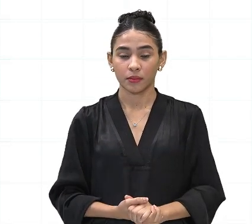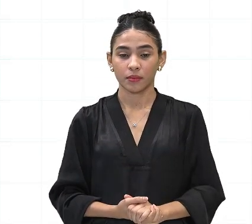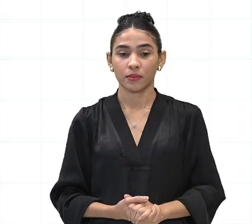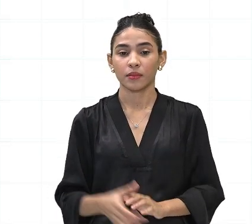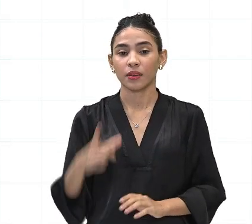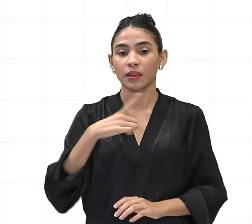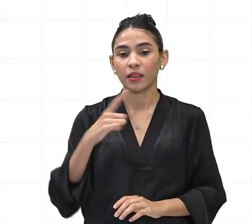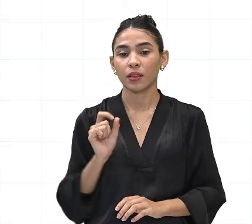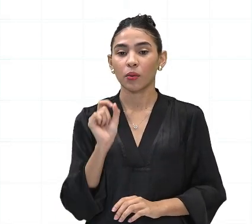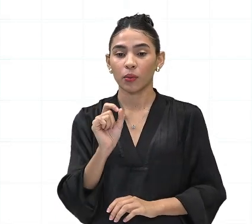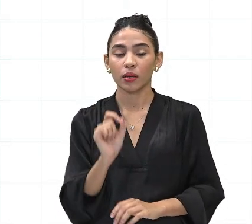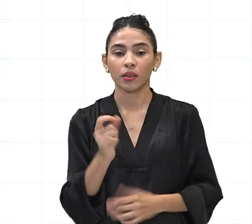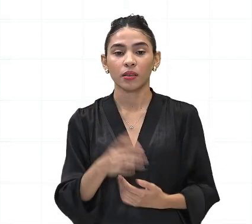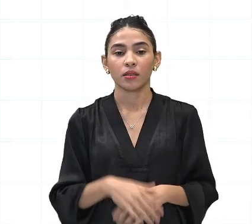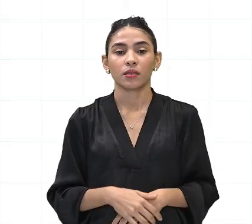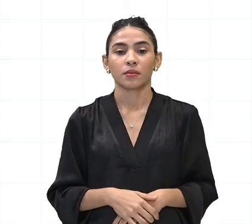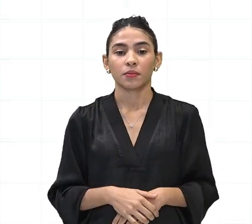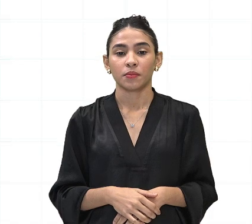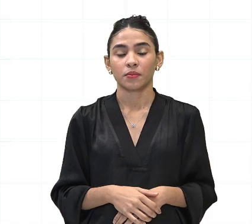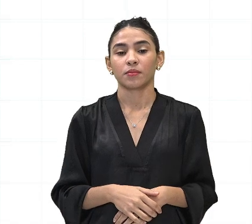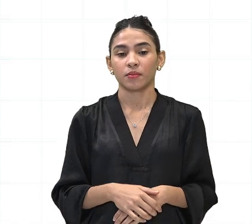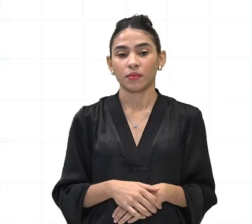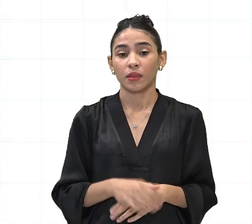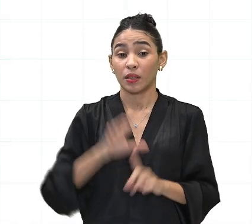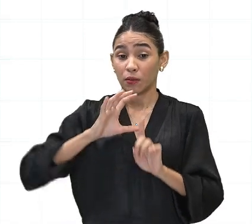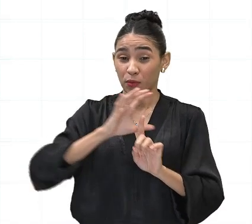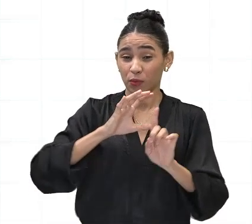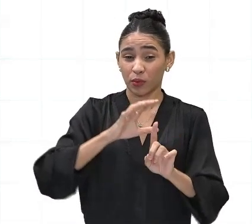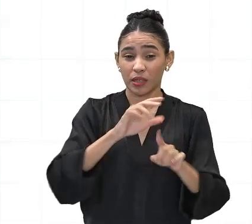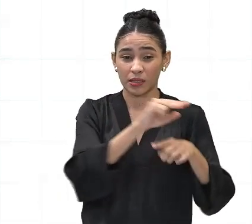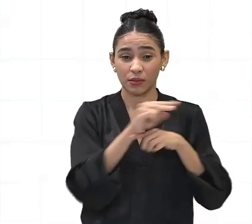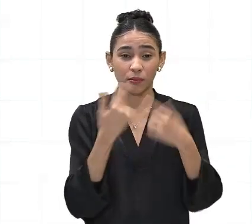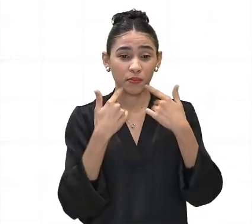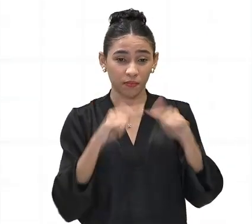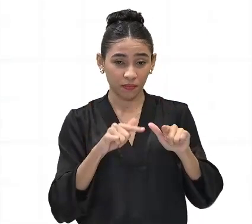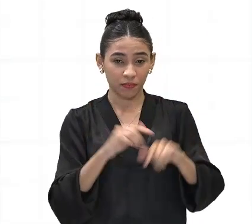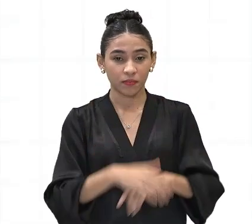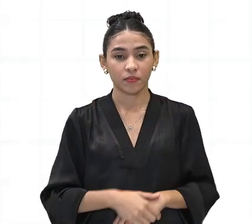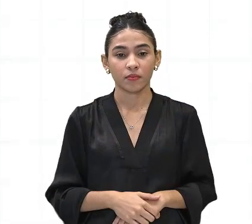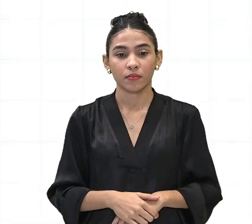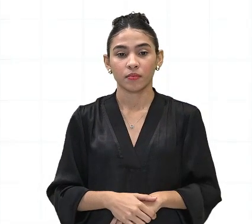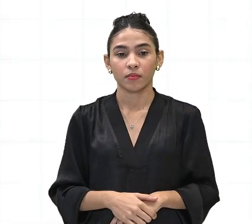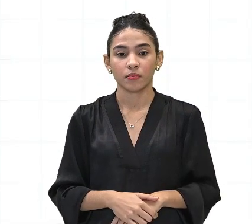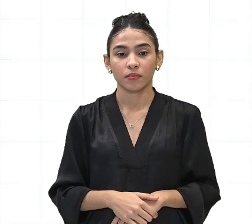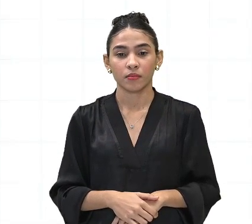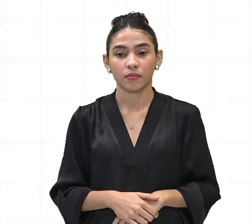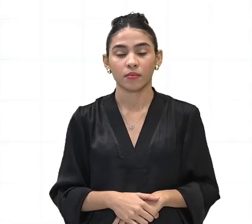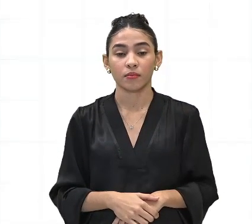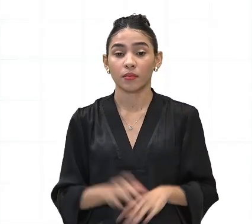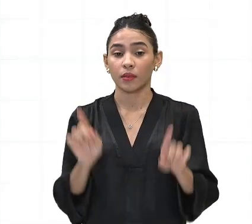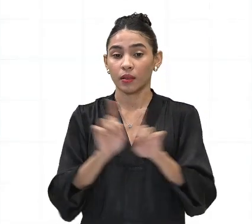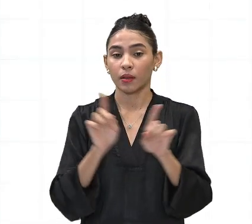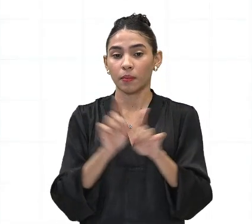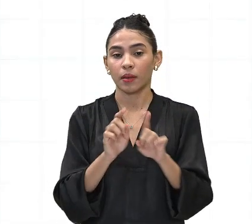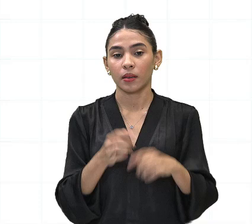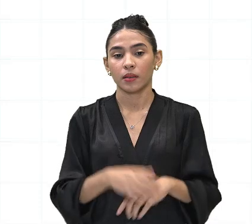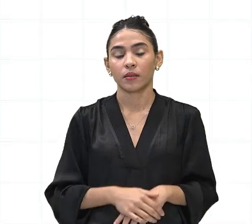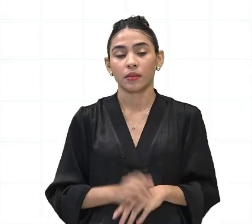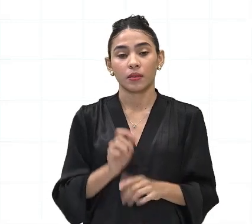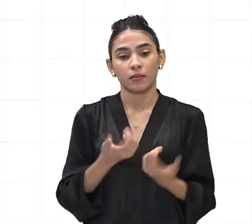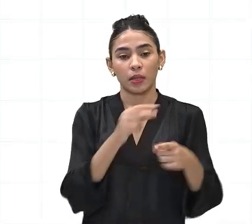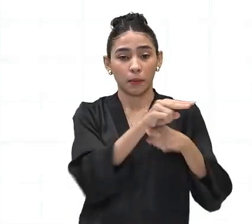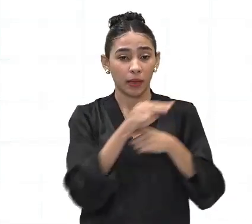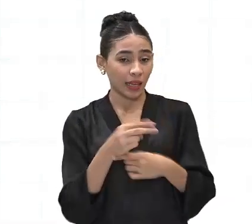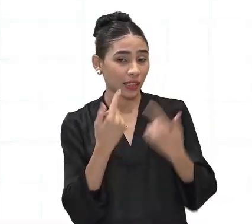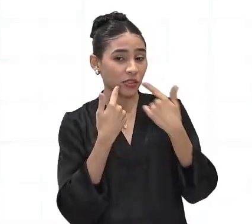tenha esse problema aí proveniente, perfeito? A adoção de palavras estrangeiras